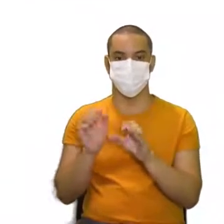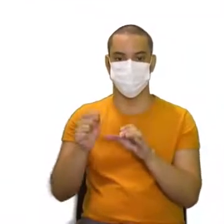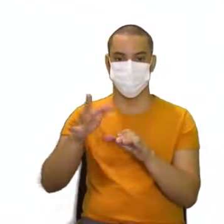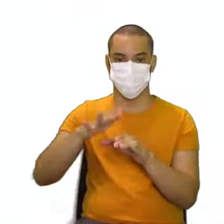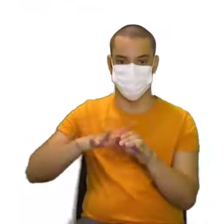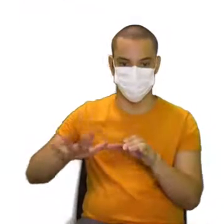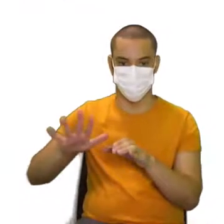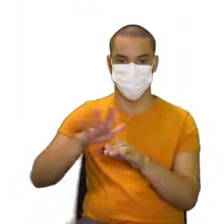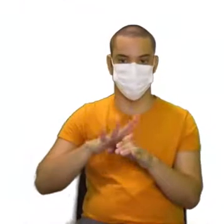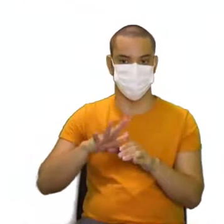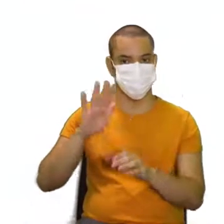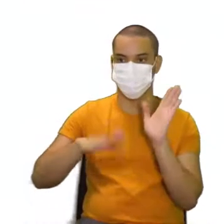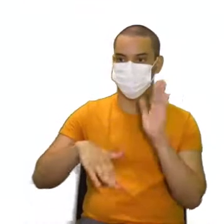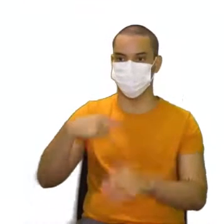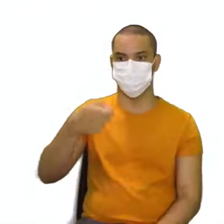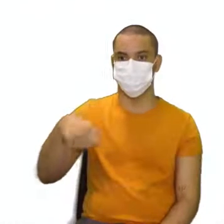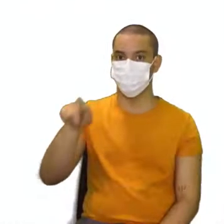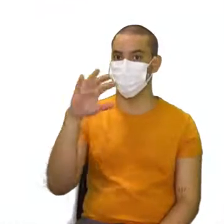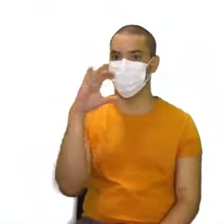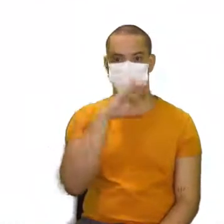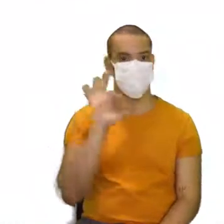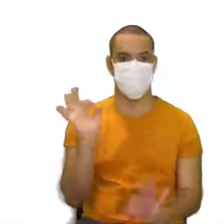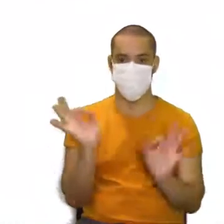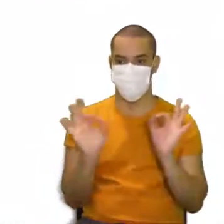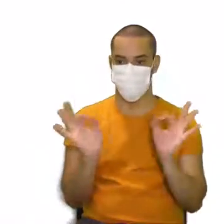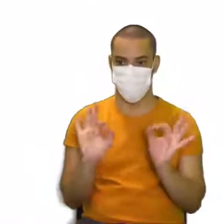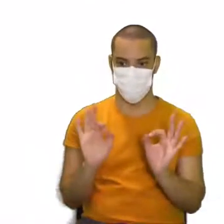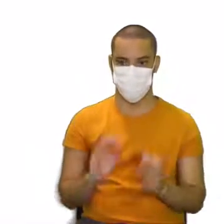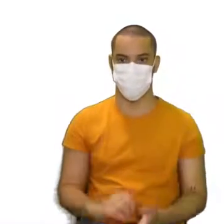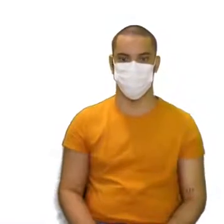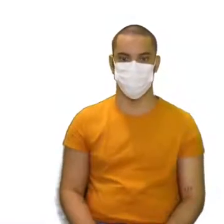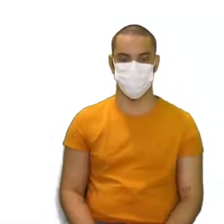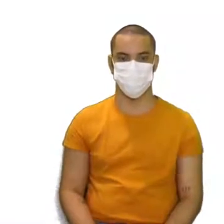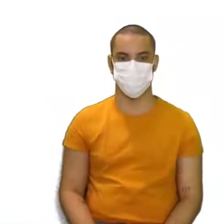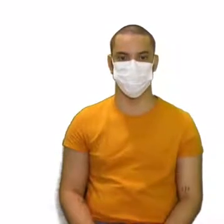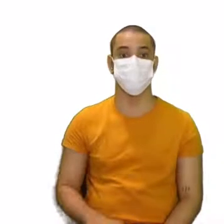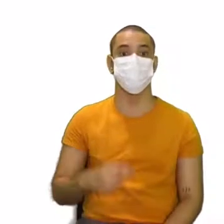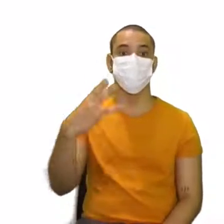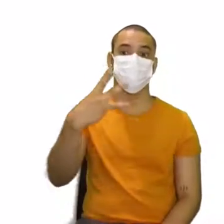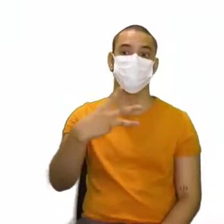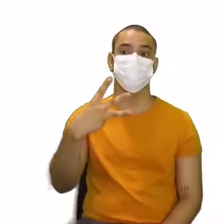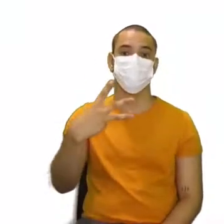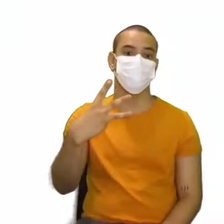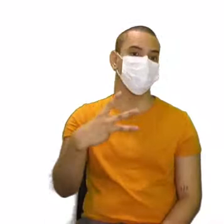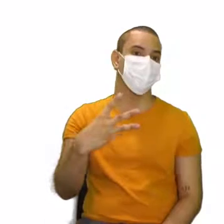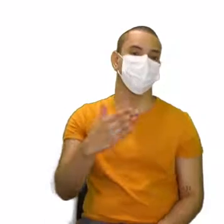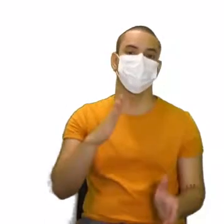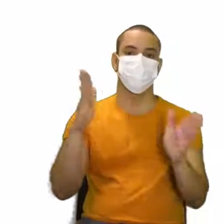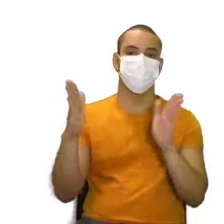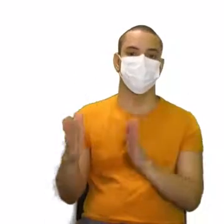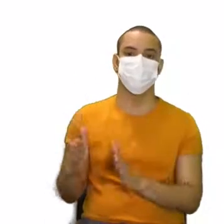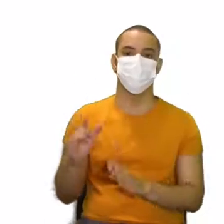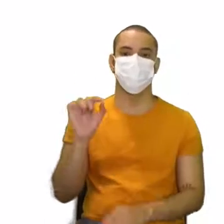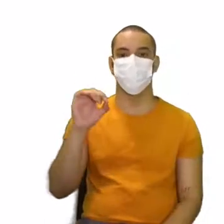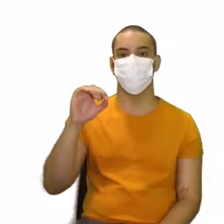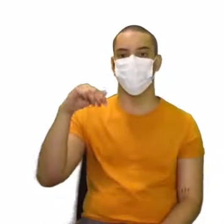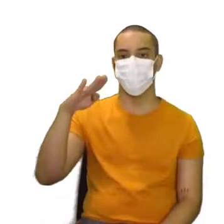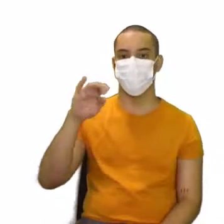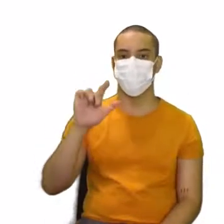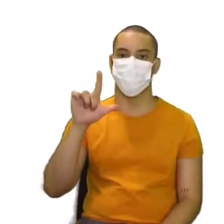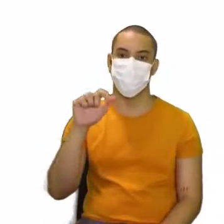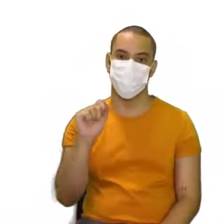depende da velocidade 1 o terceiro caso velocidade oblíqua